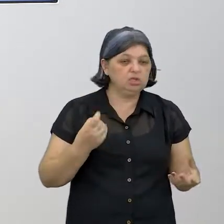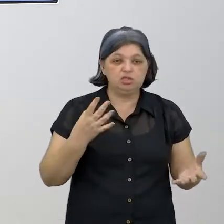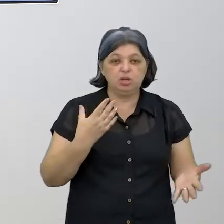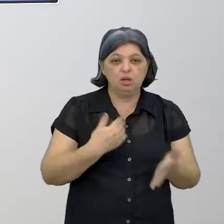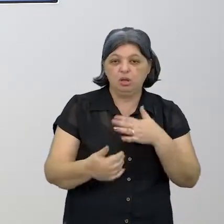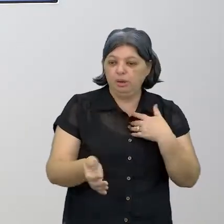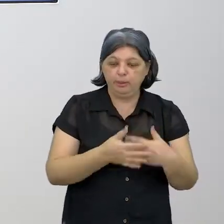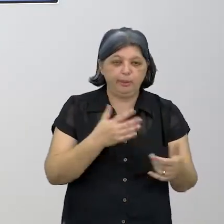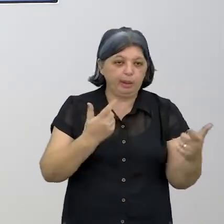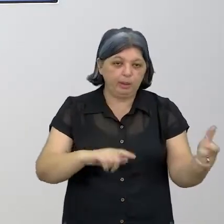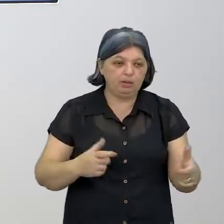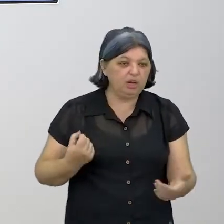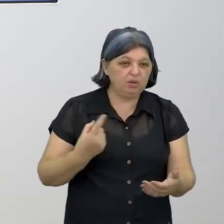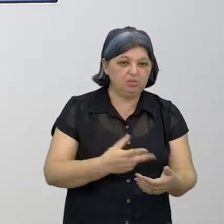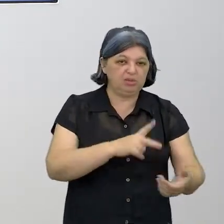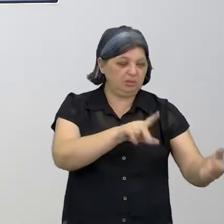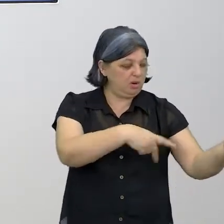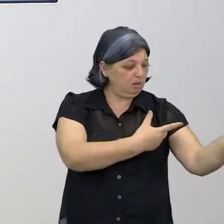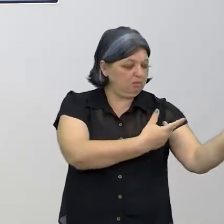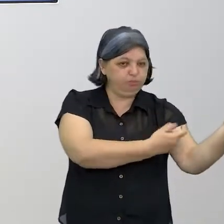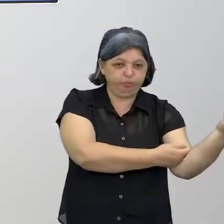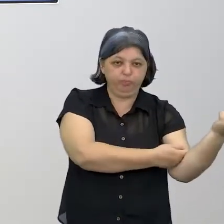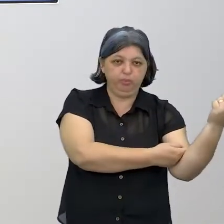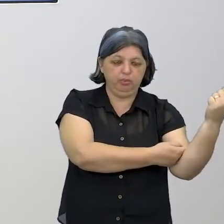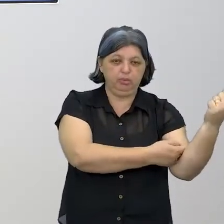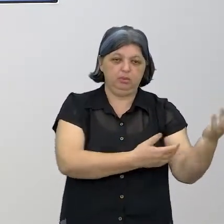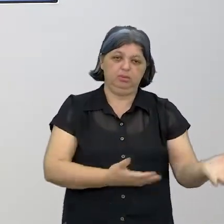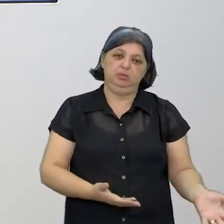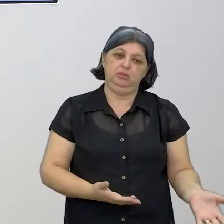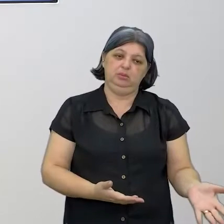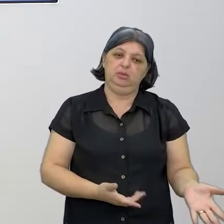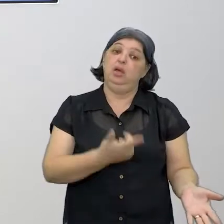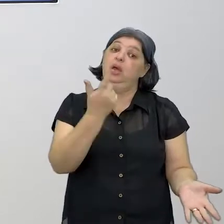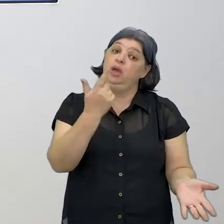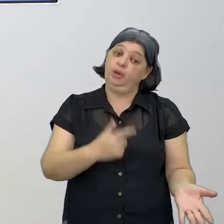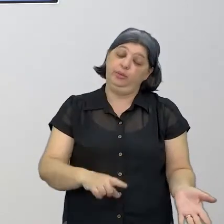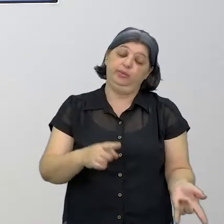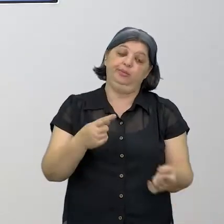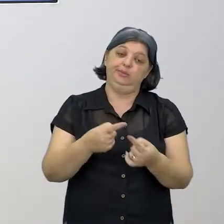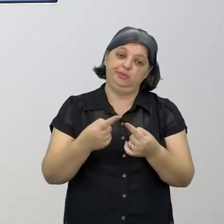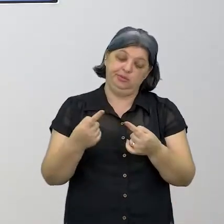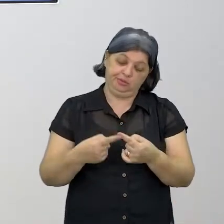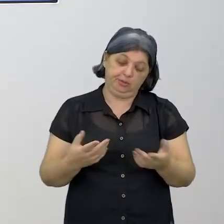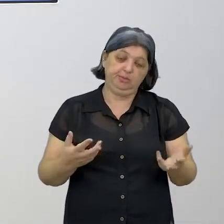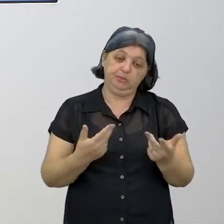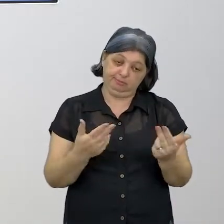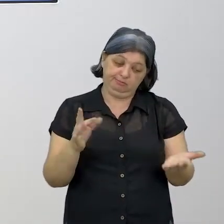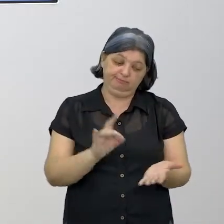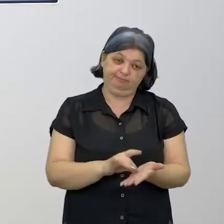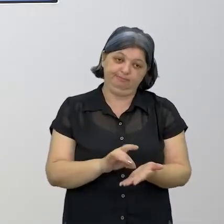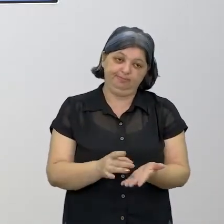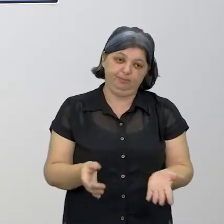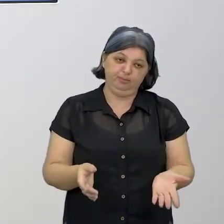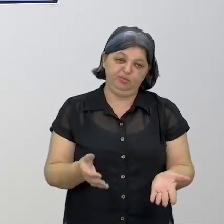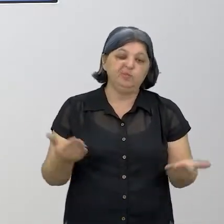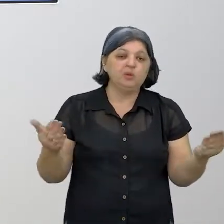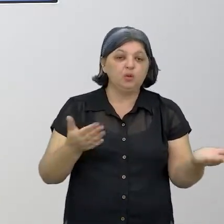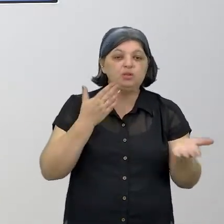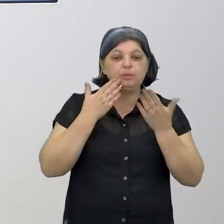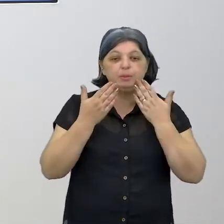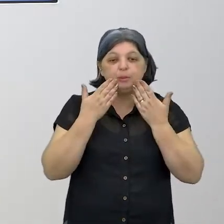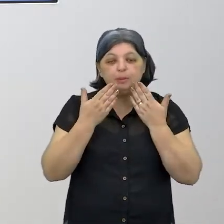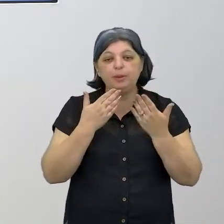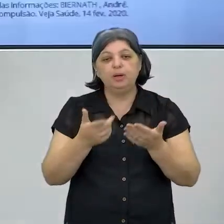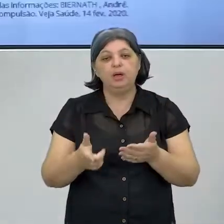sem procedência, injetar na veia, isso é outro tipo de realidade. É igual, eu tava conversando antes de montar essa